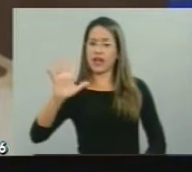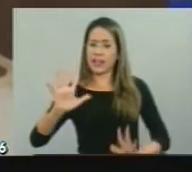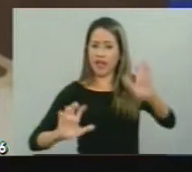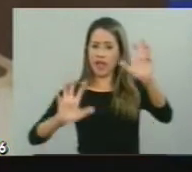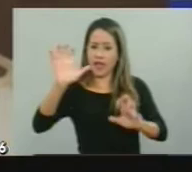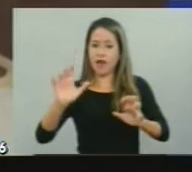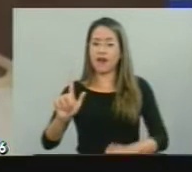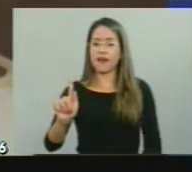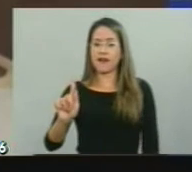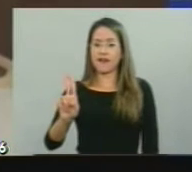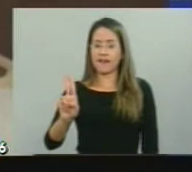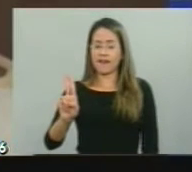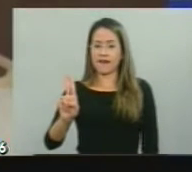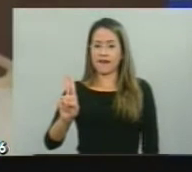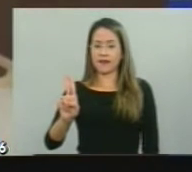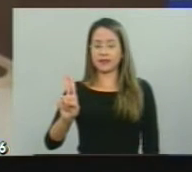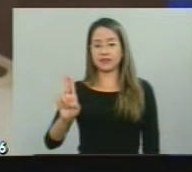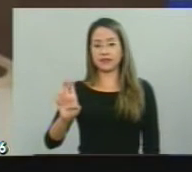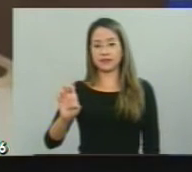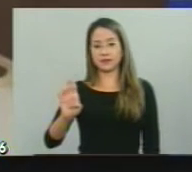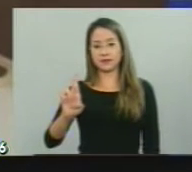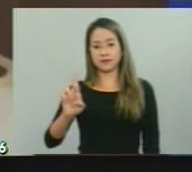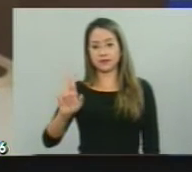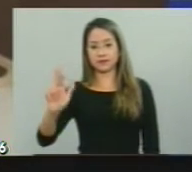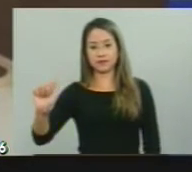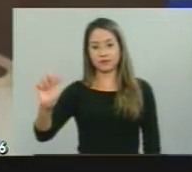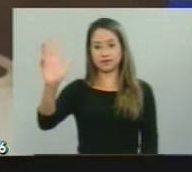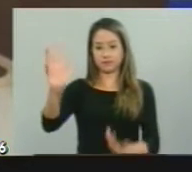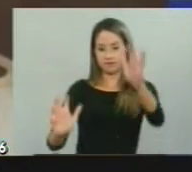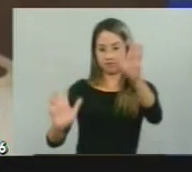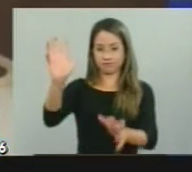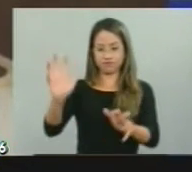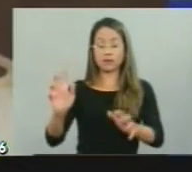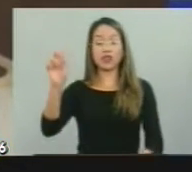me encontrarão ao lado da burguesia educada.